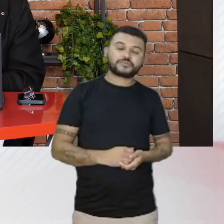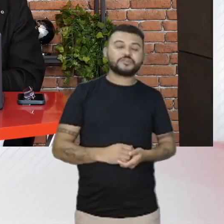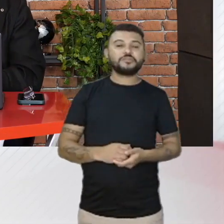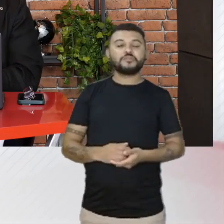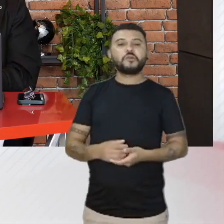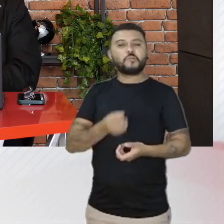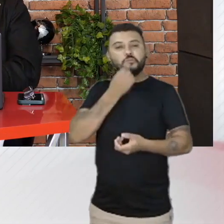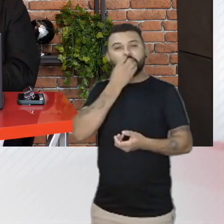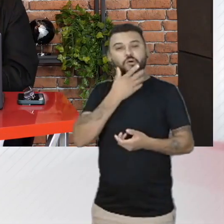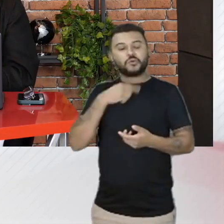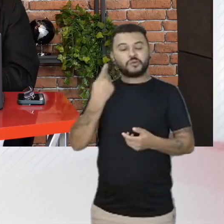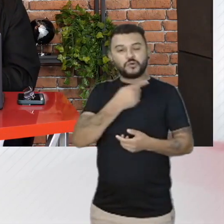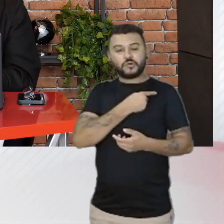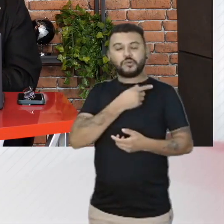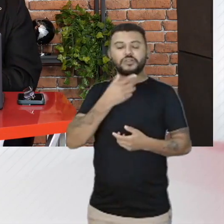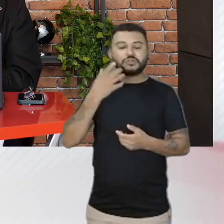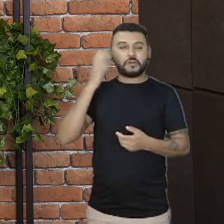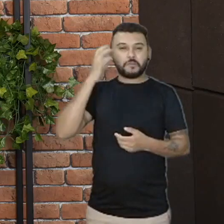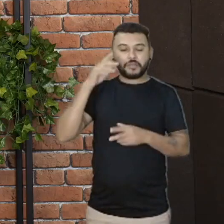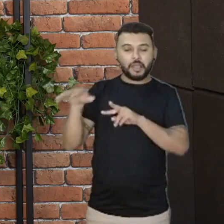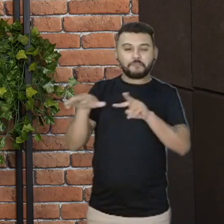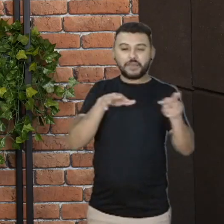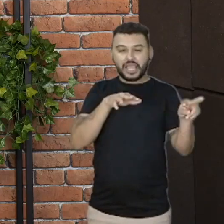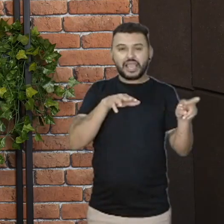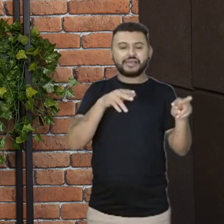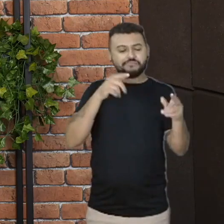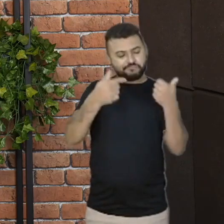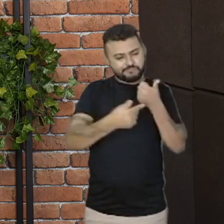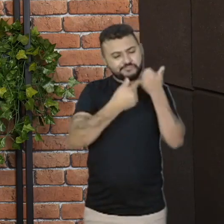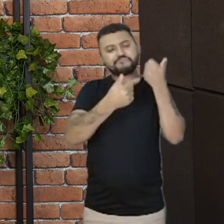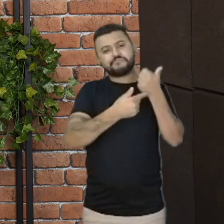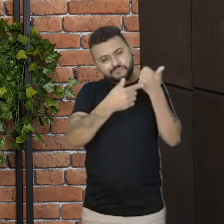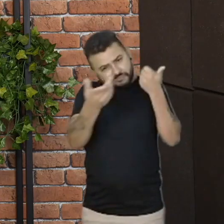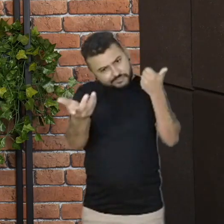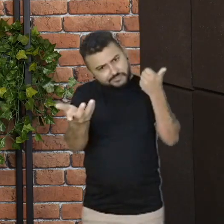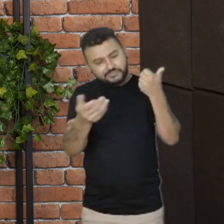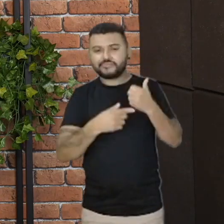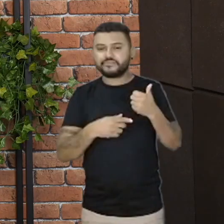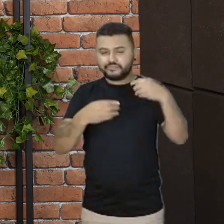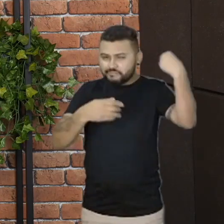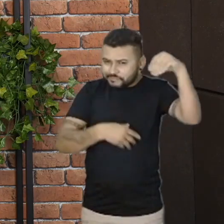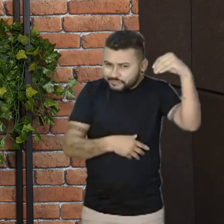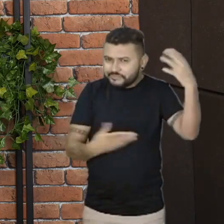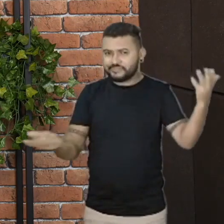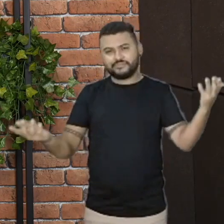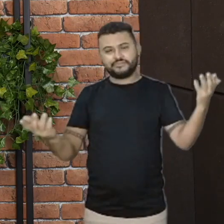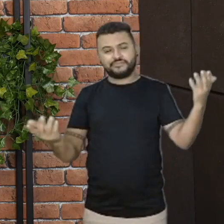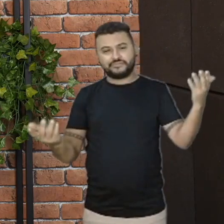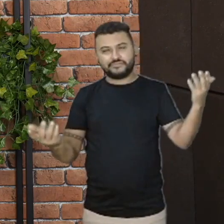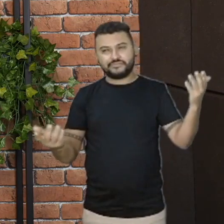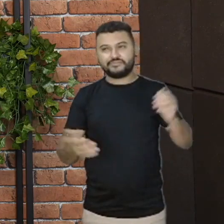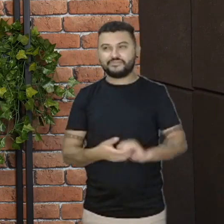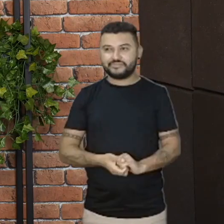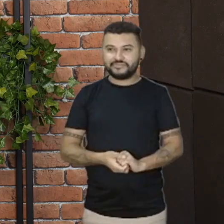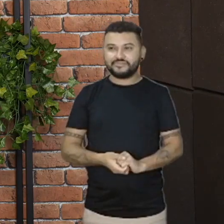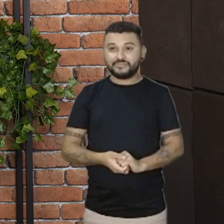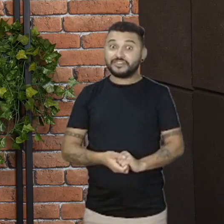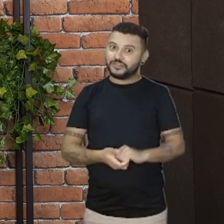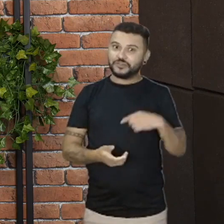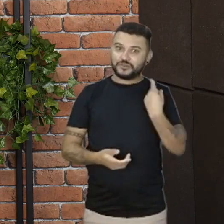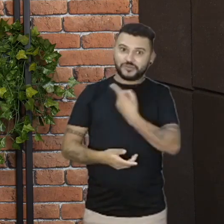um podcast semanal. Curte, aperta o sininho. É assim que a gente